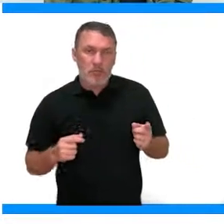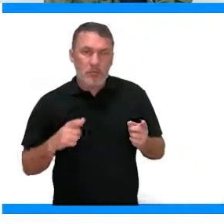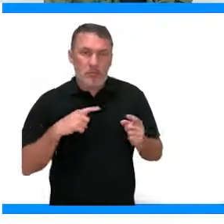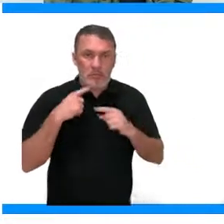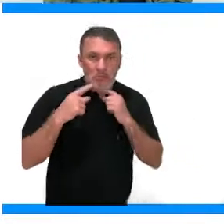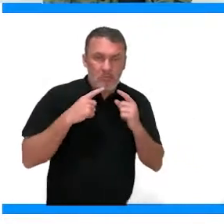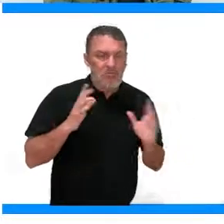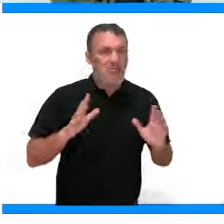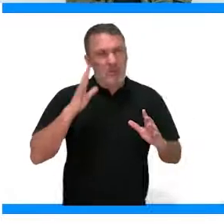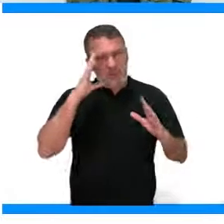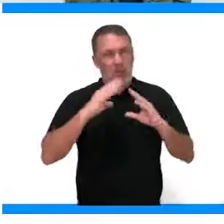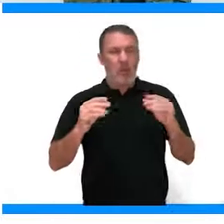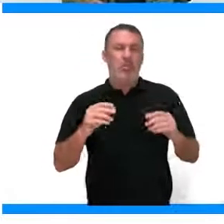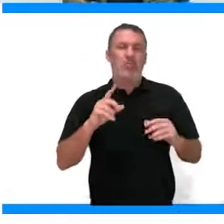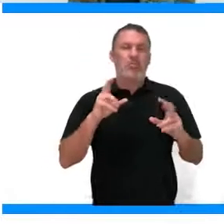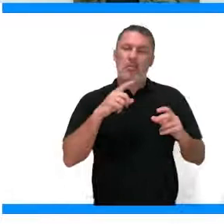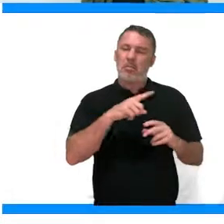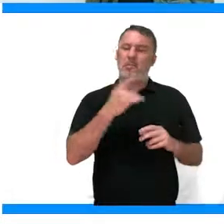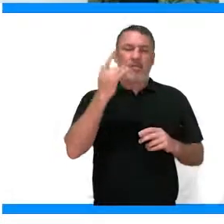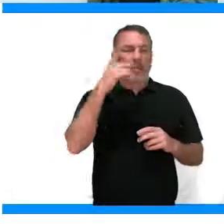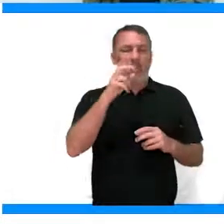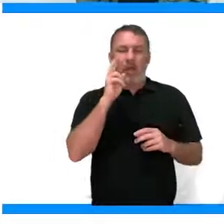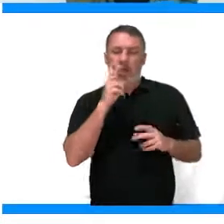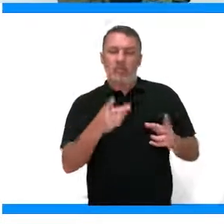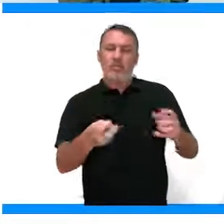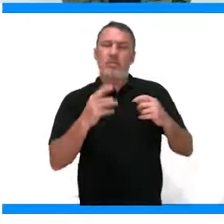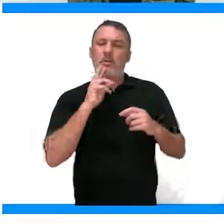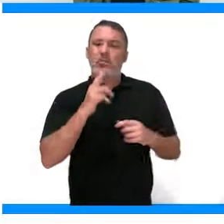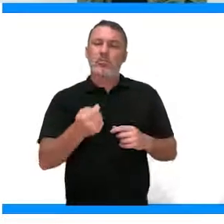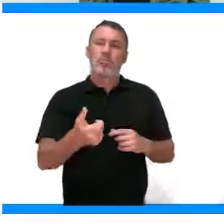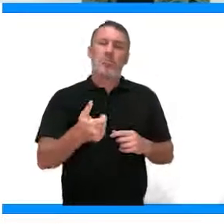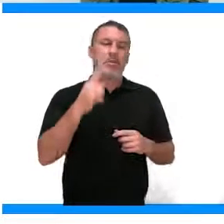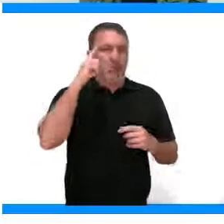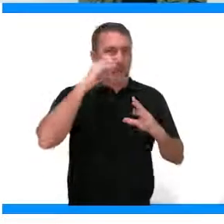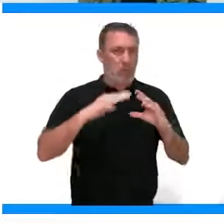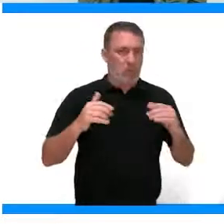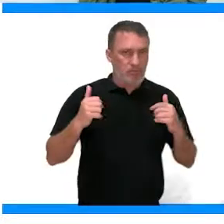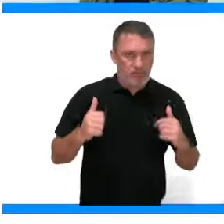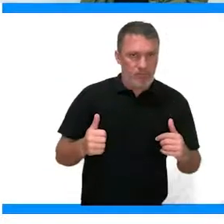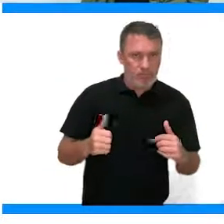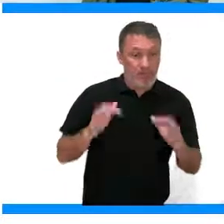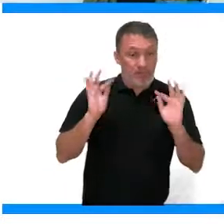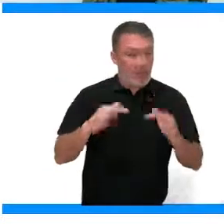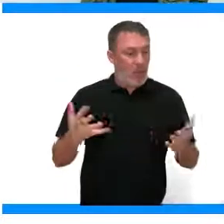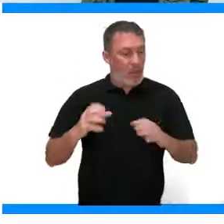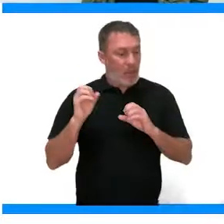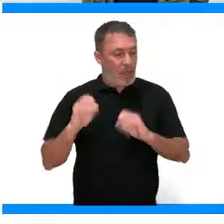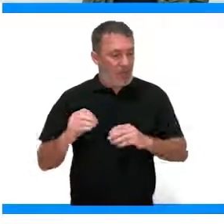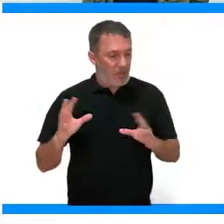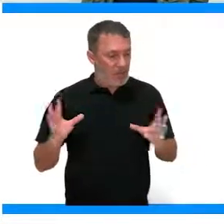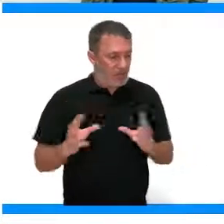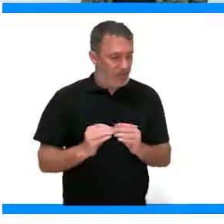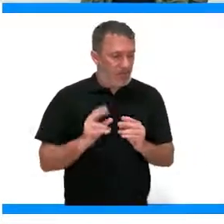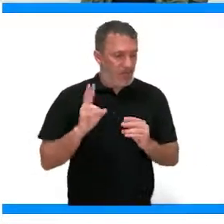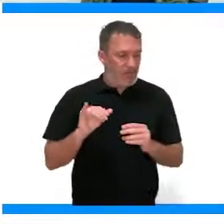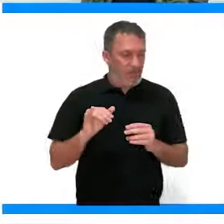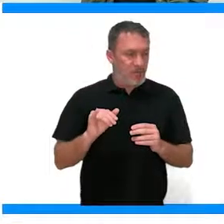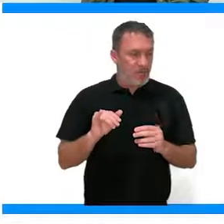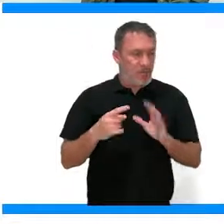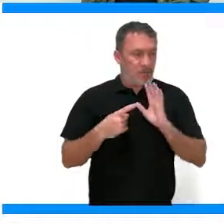7, questão tranquila, né? Probabilidade simples, questão muito tranquila. Estamos chegando ao final da